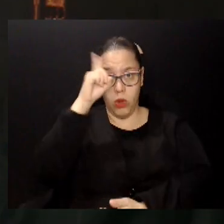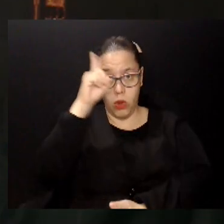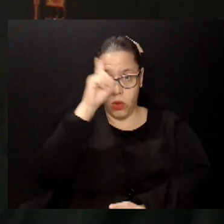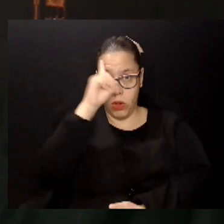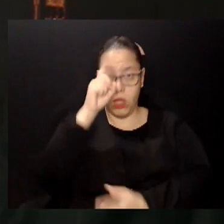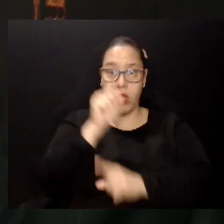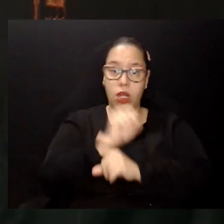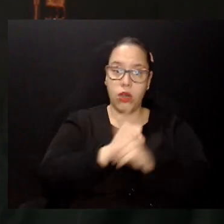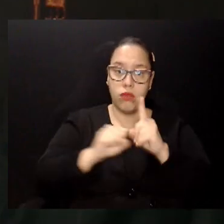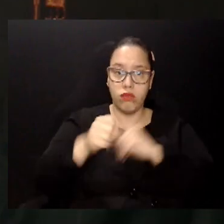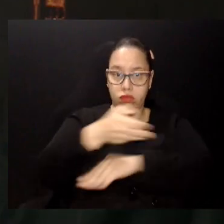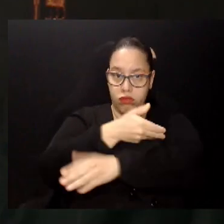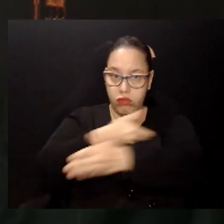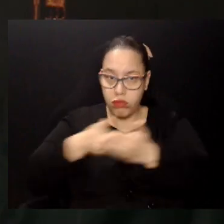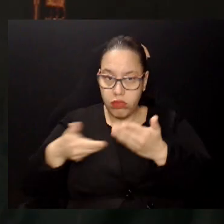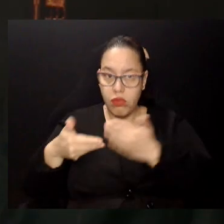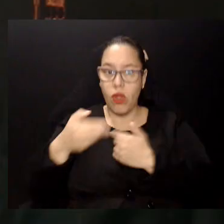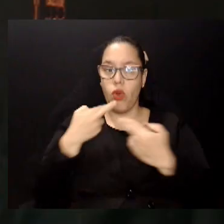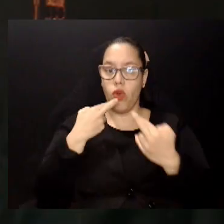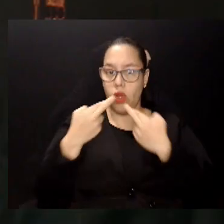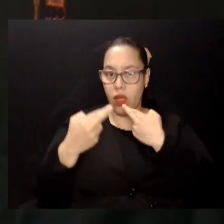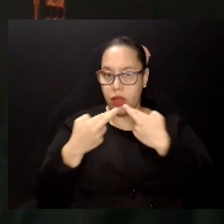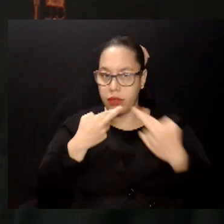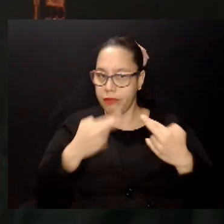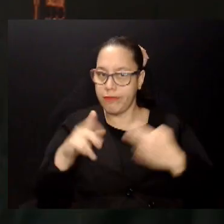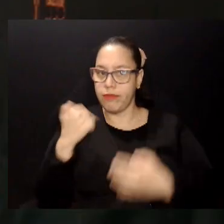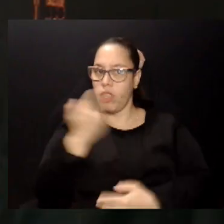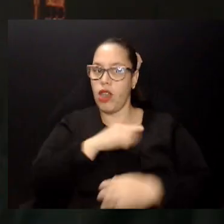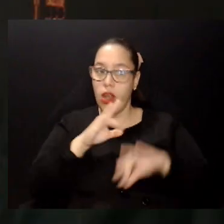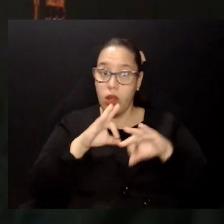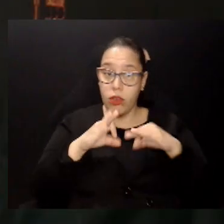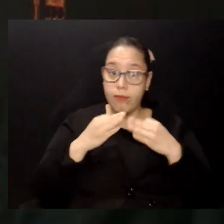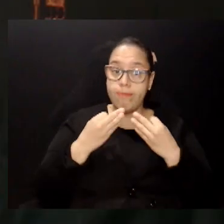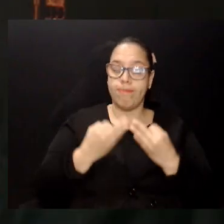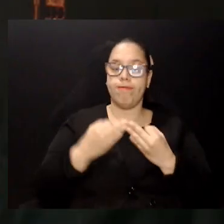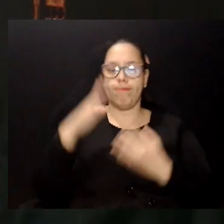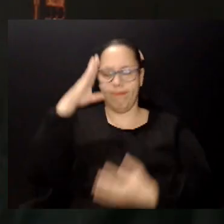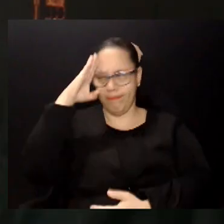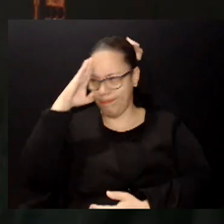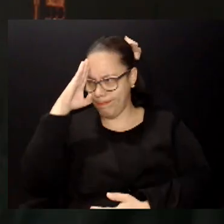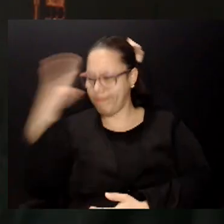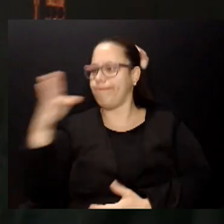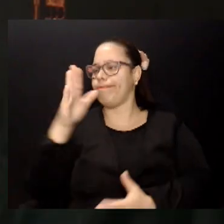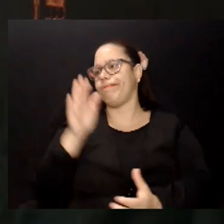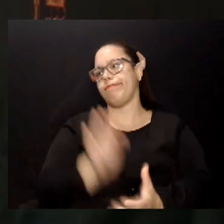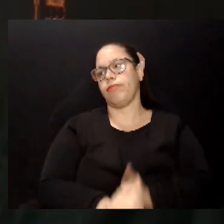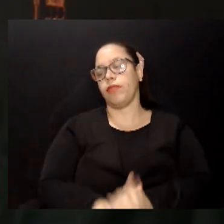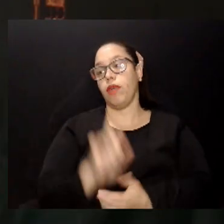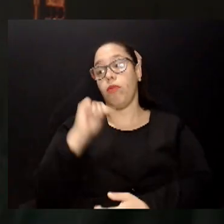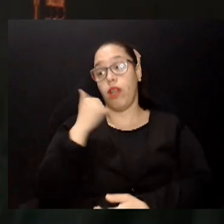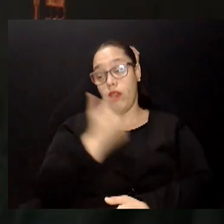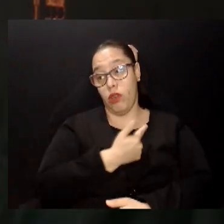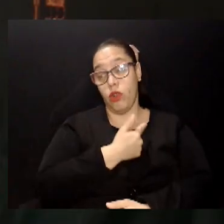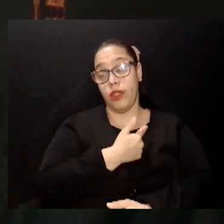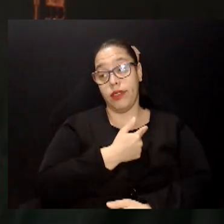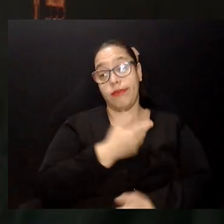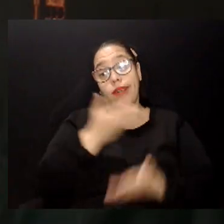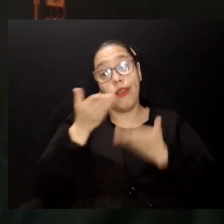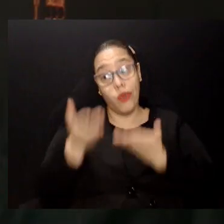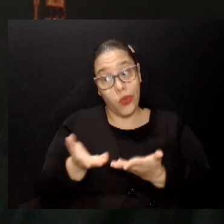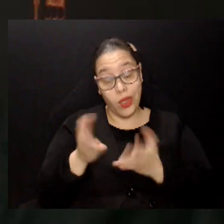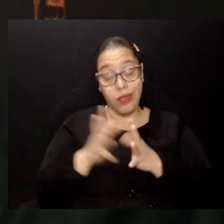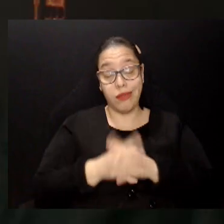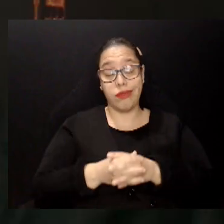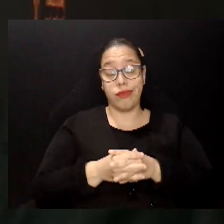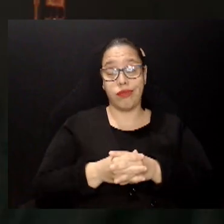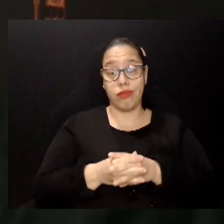socialização, os relacionamentos, a nossa família e principalmente para nós, né? Para você aí de